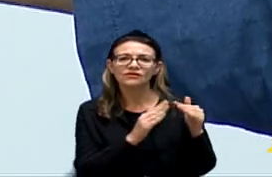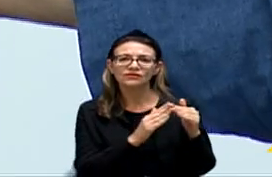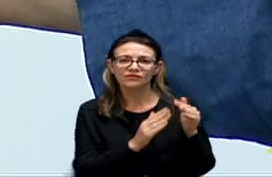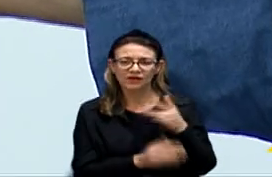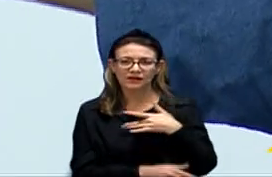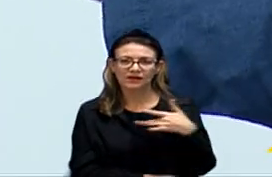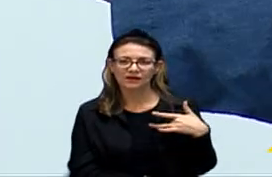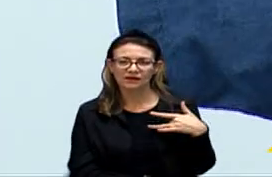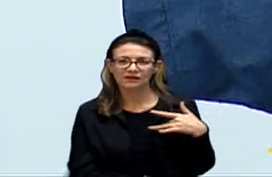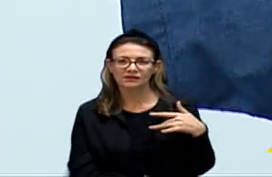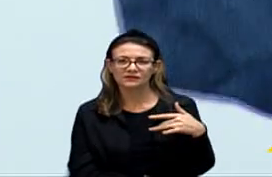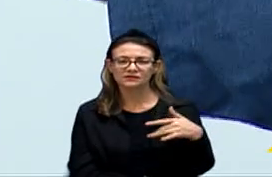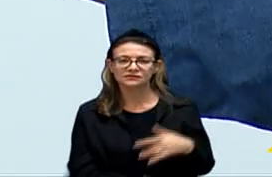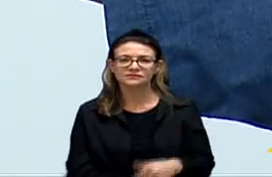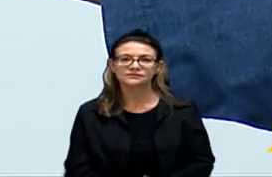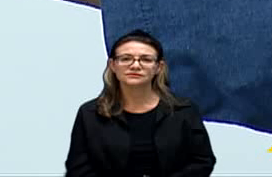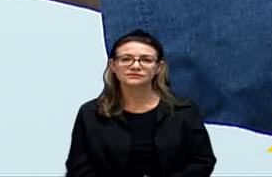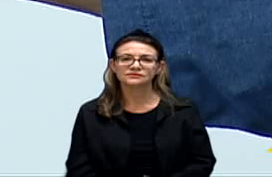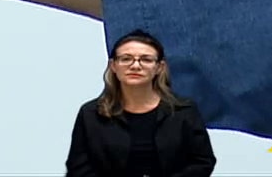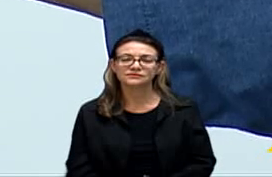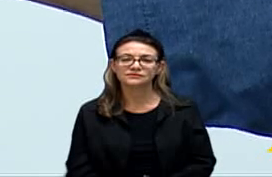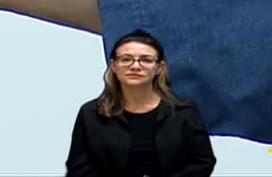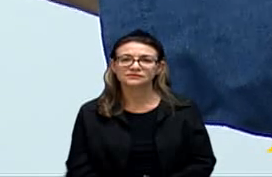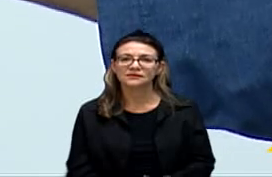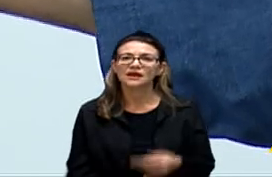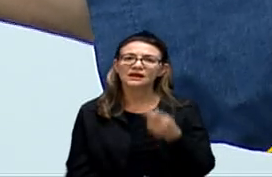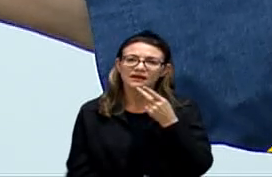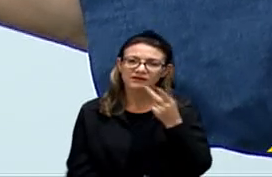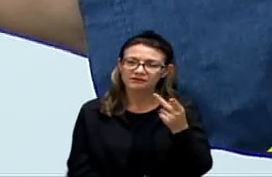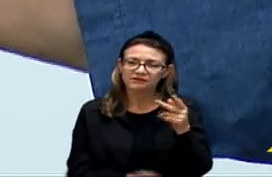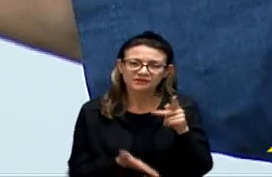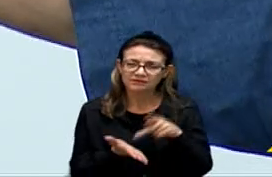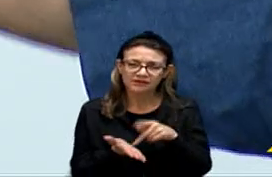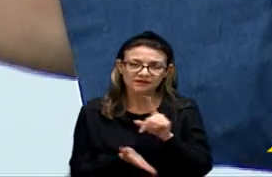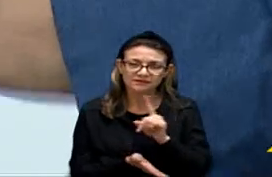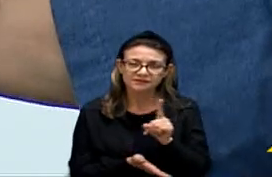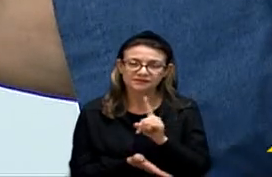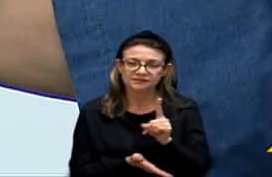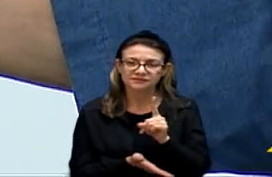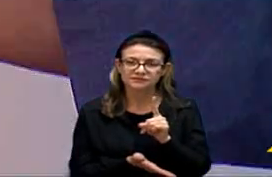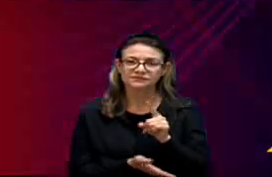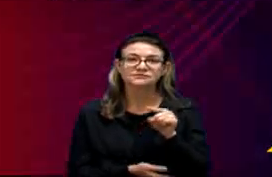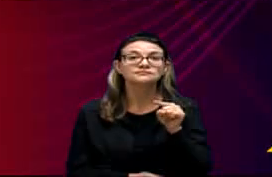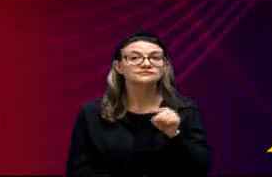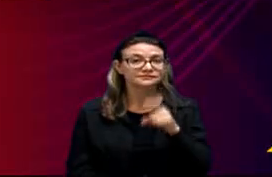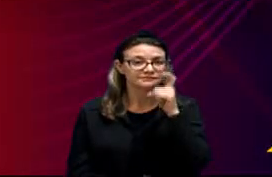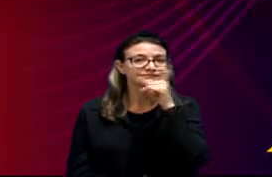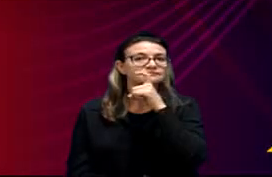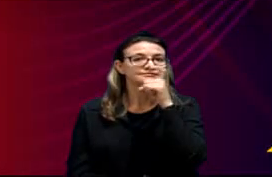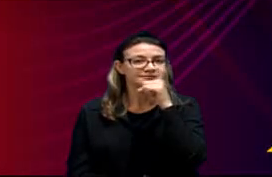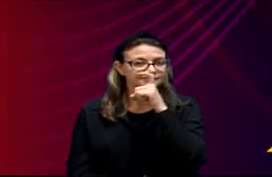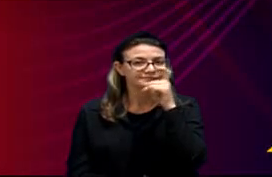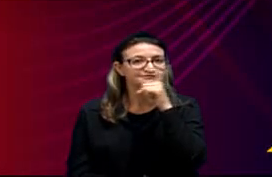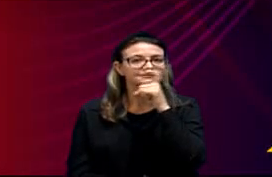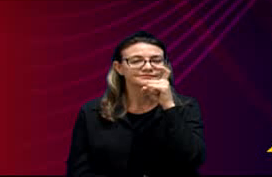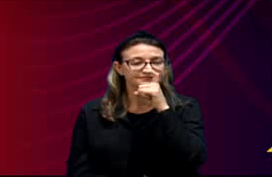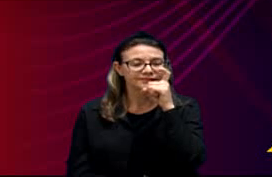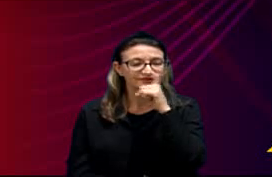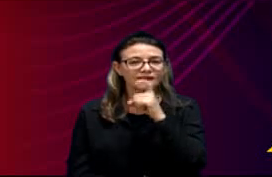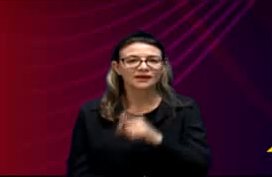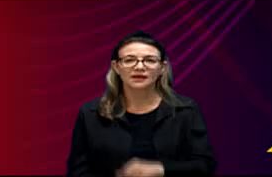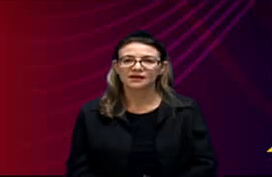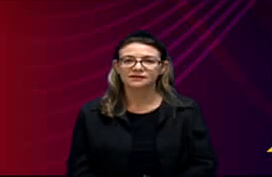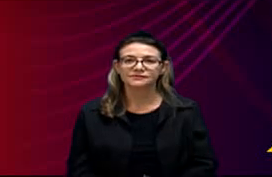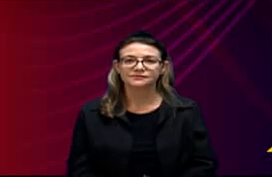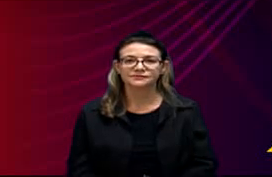Maria do car H 53 anos tá dizendo que eu não tô falando verdade você tá Você tá mentindo tá mentindo Você omitiu nenhum momento você